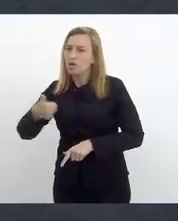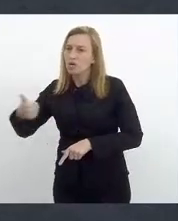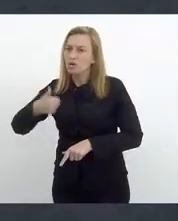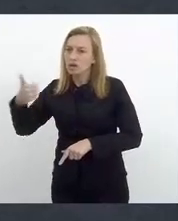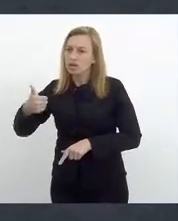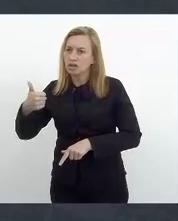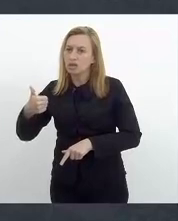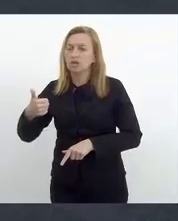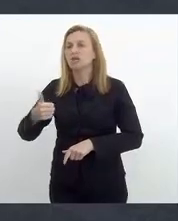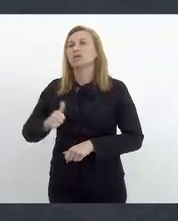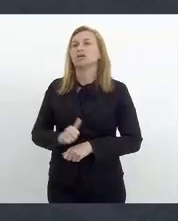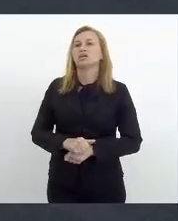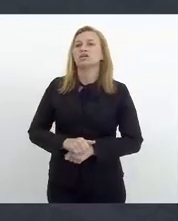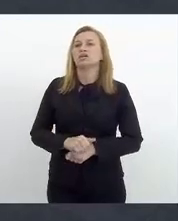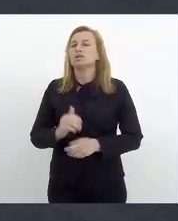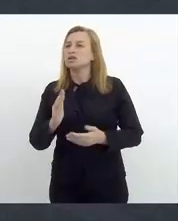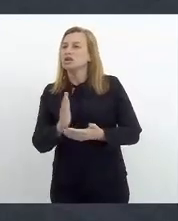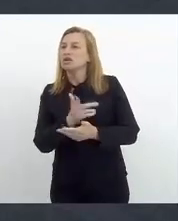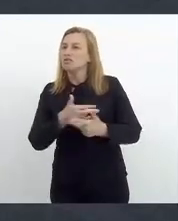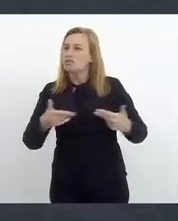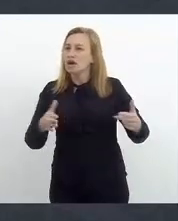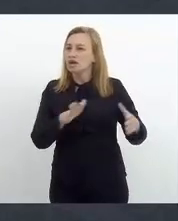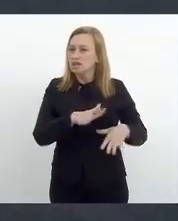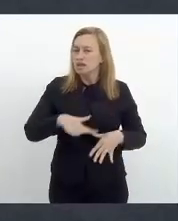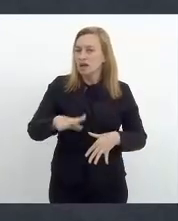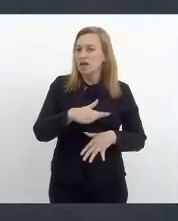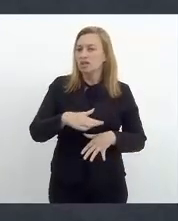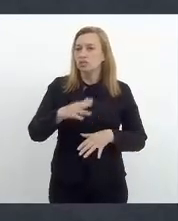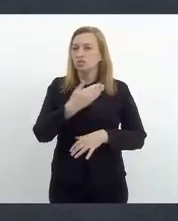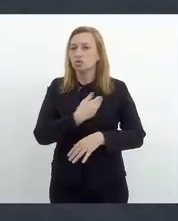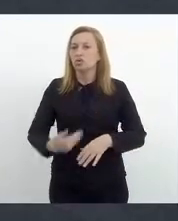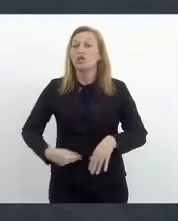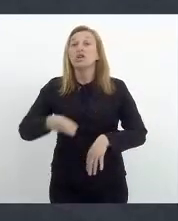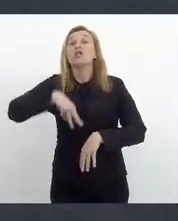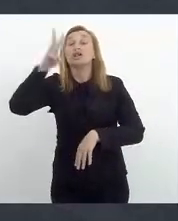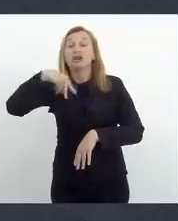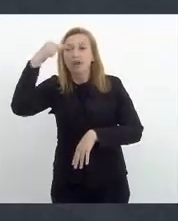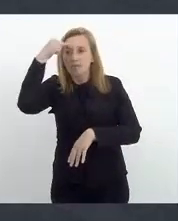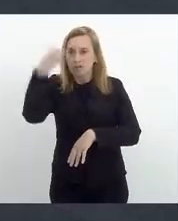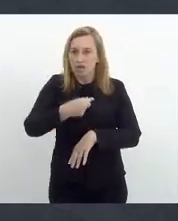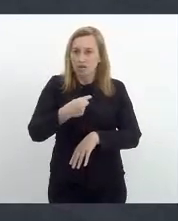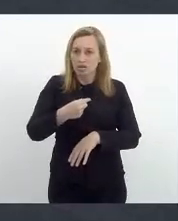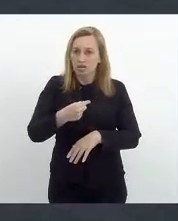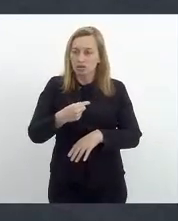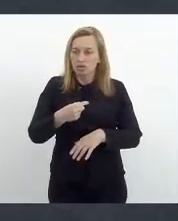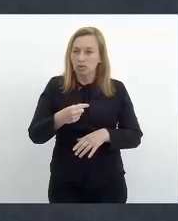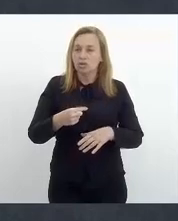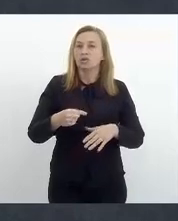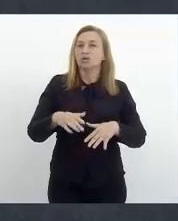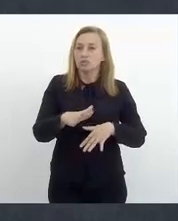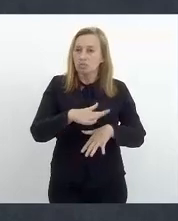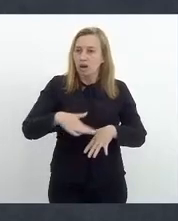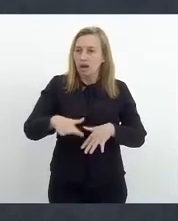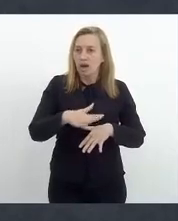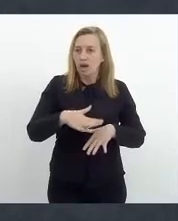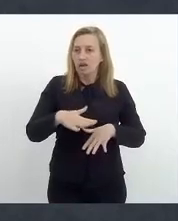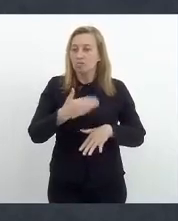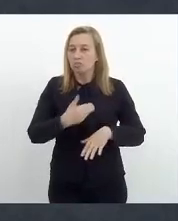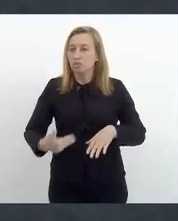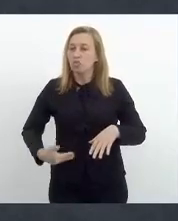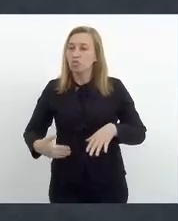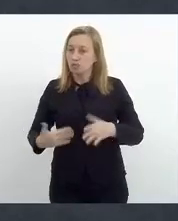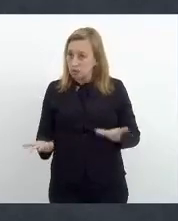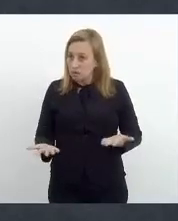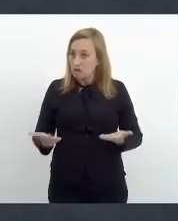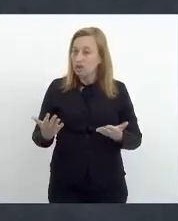defendo que seja aperfeiçoamento a gente tem vários setores do governo E quem seria sequer um quadro de serviço público São Paulo sexta Class